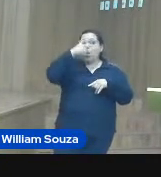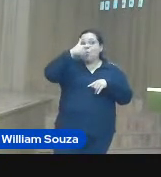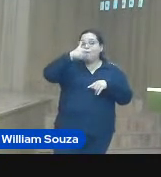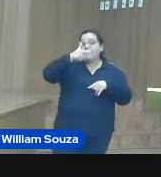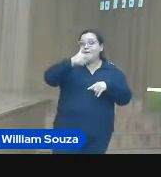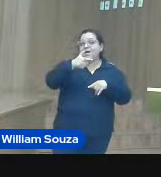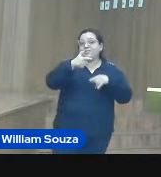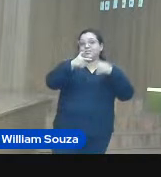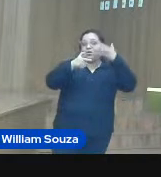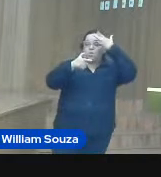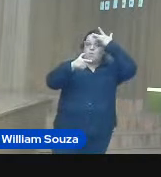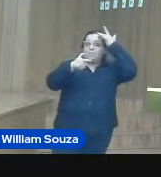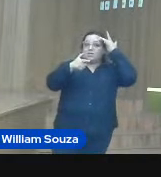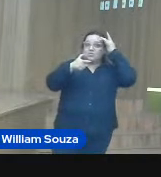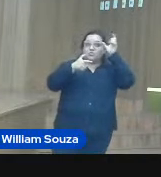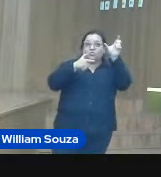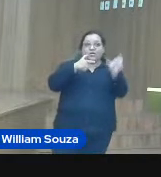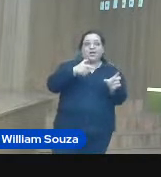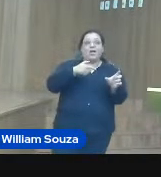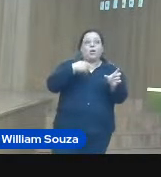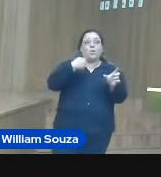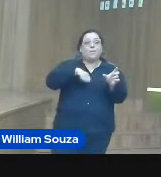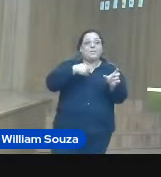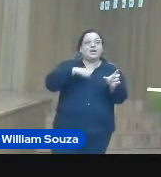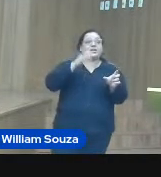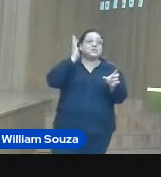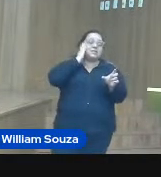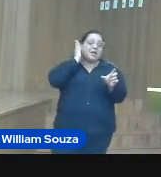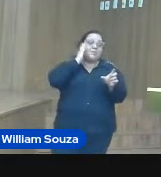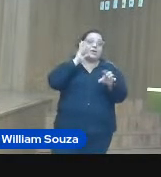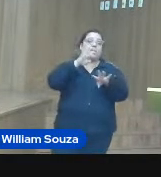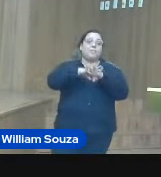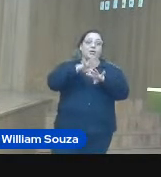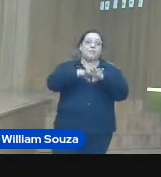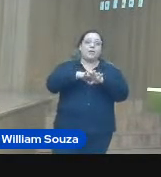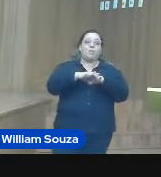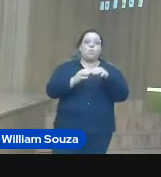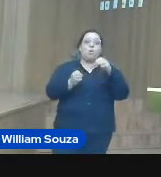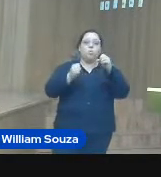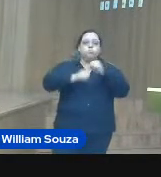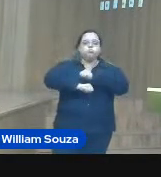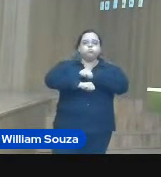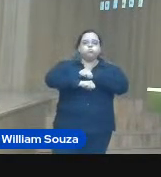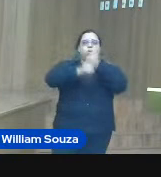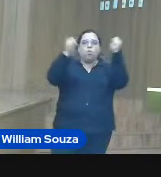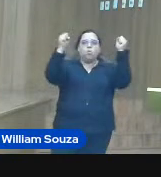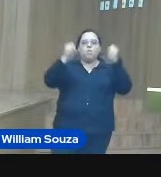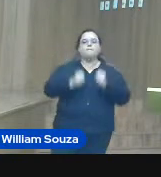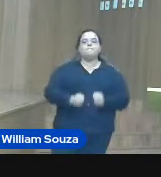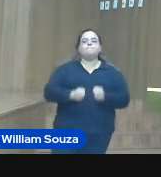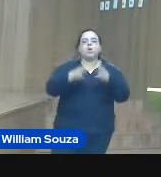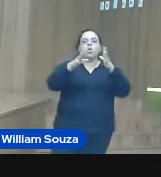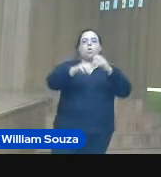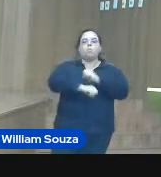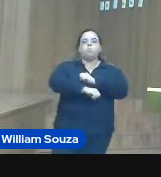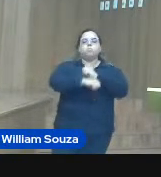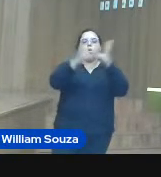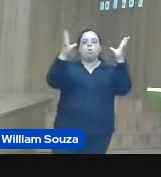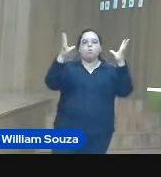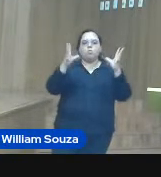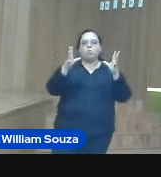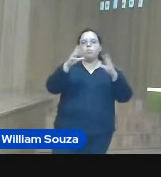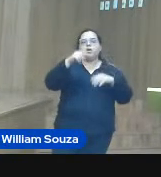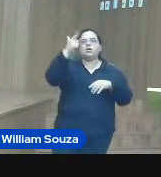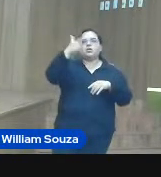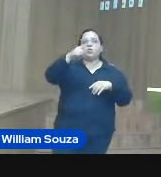saber matemática. Para mandar a bomba lá naquele lugar lá, naquele cantinho, lá do outro lado, e